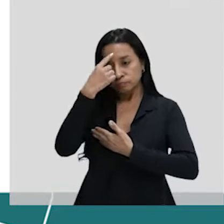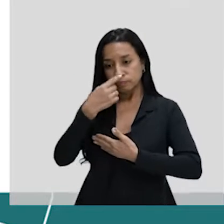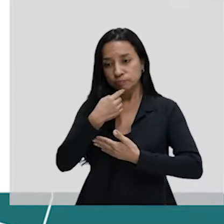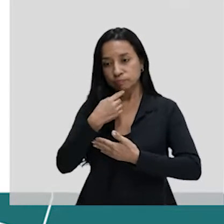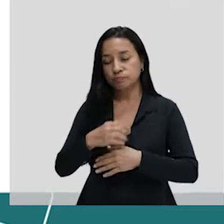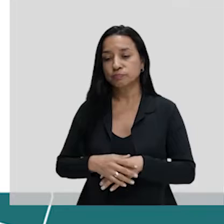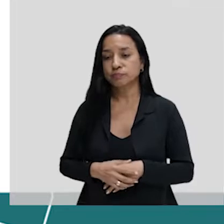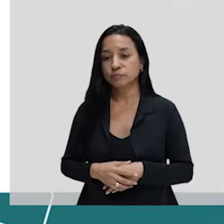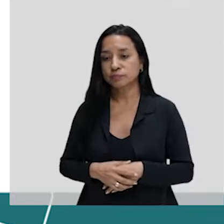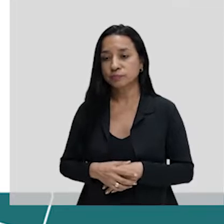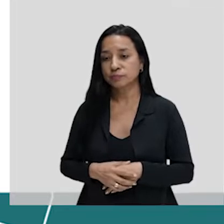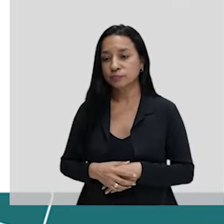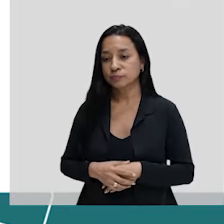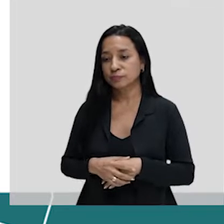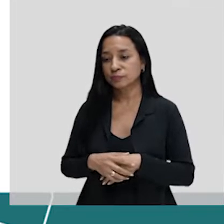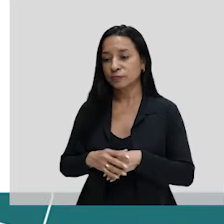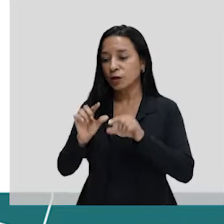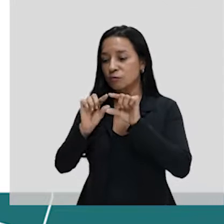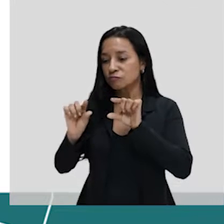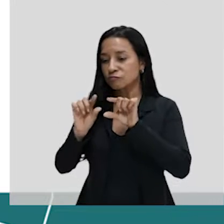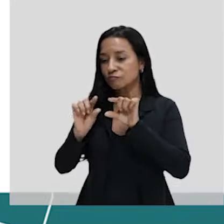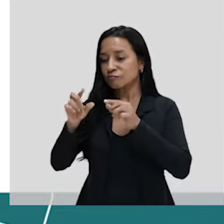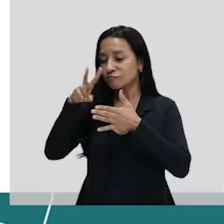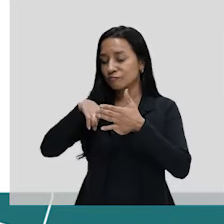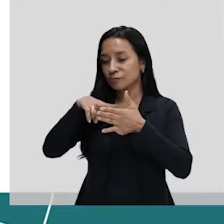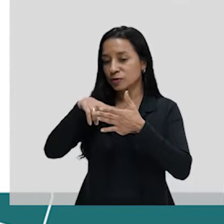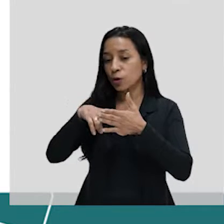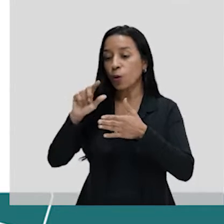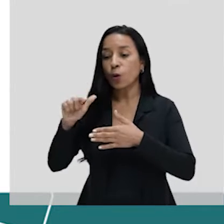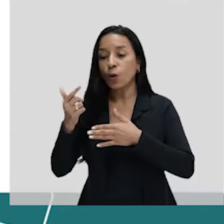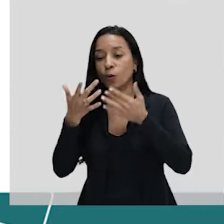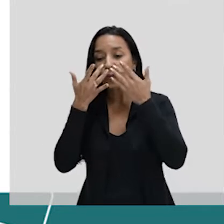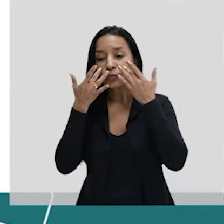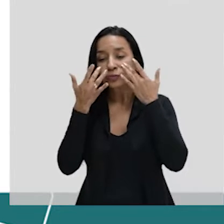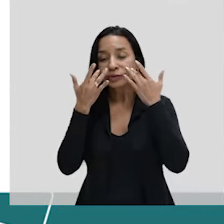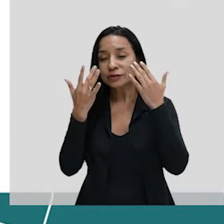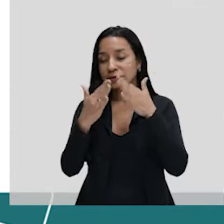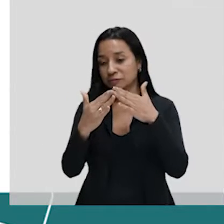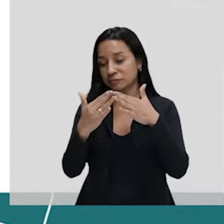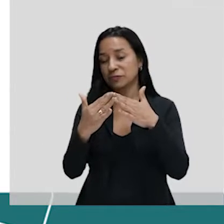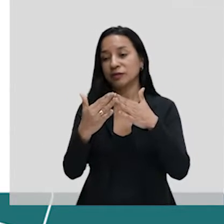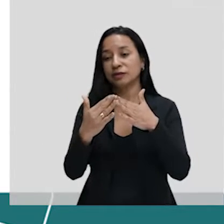Grande do Sul, em Jaguarão, no Rio Grande do Sul, é outro teatro fisicamente que foi